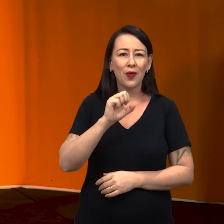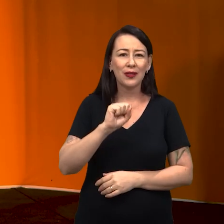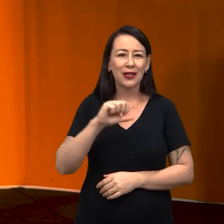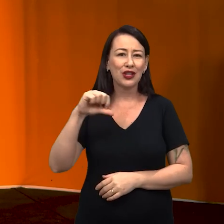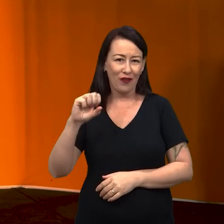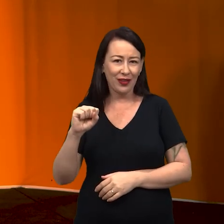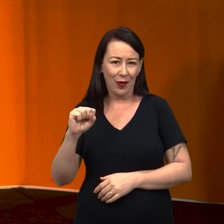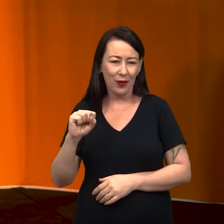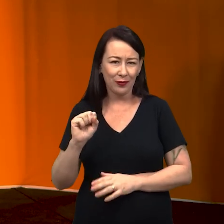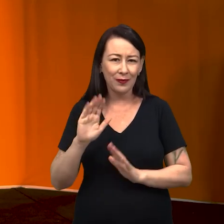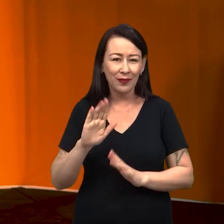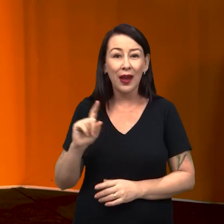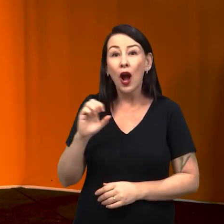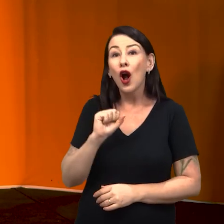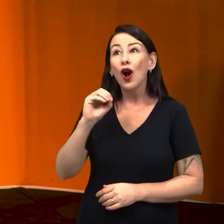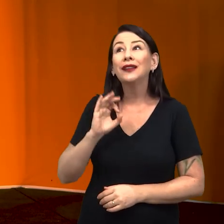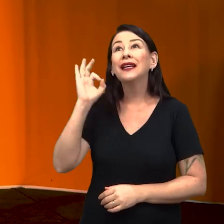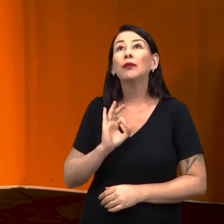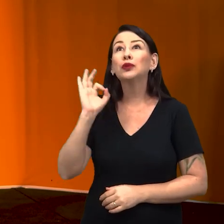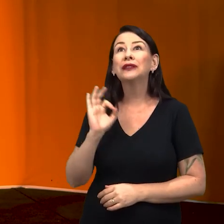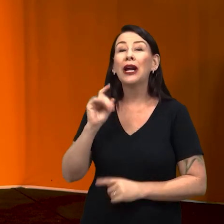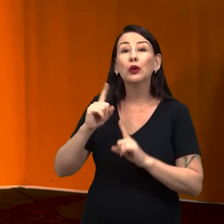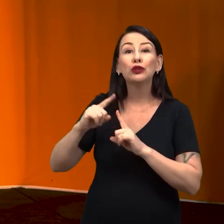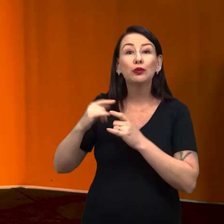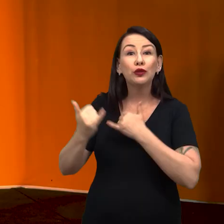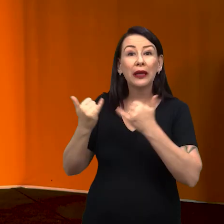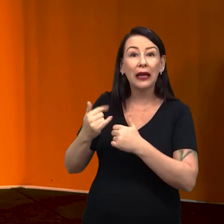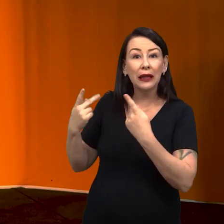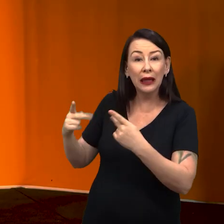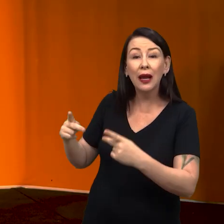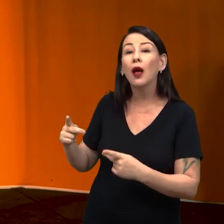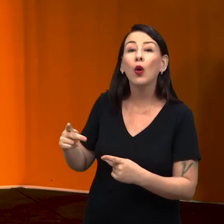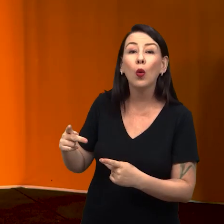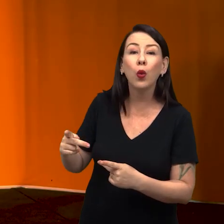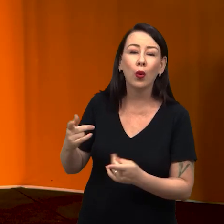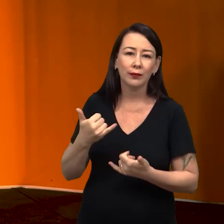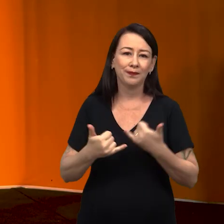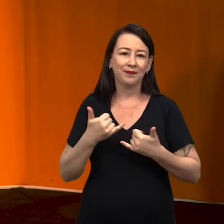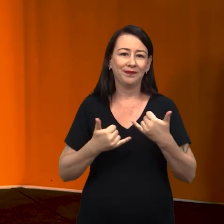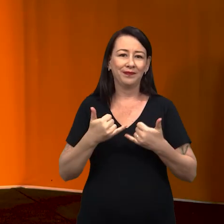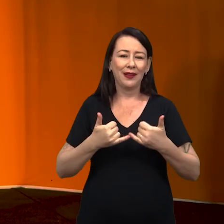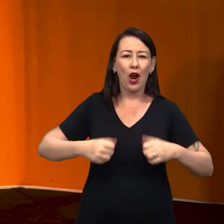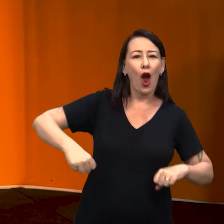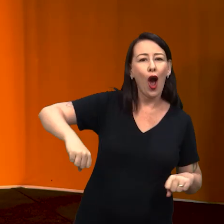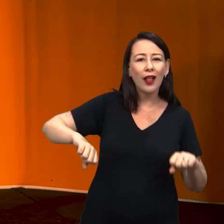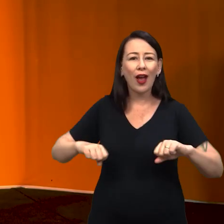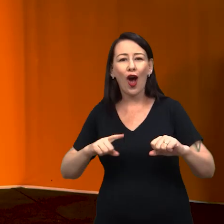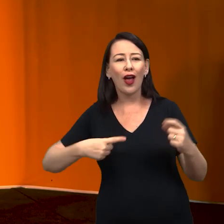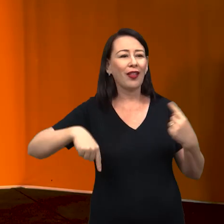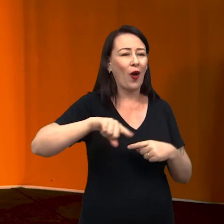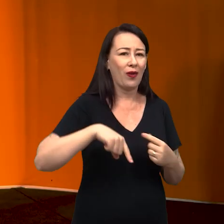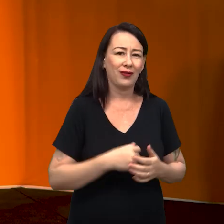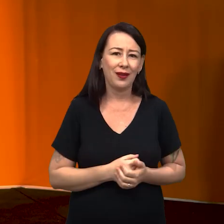80% do que ela brincou era cantado. Rodas, brincadeiras de escolha, quase